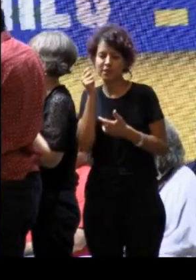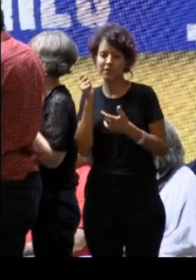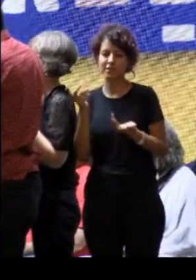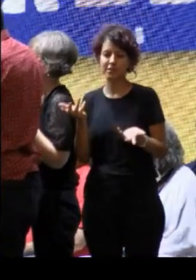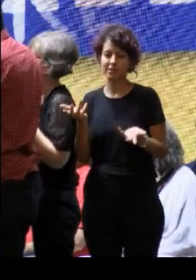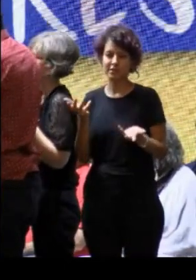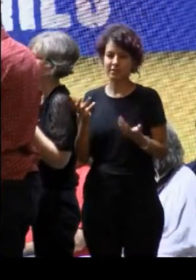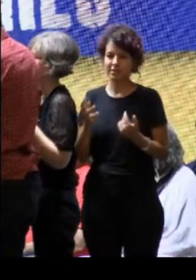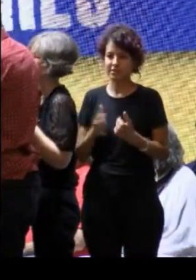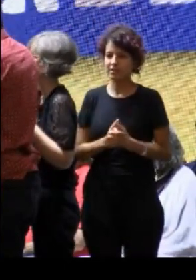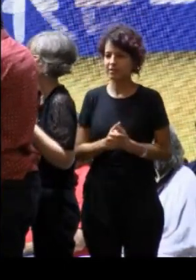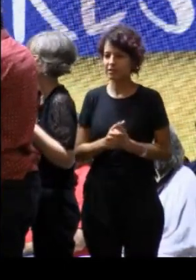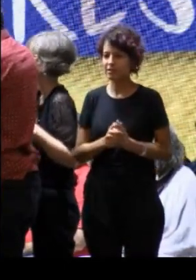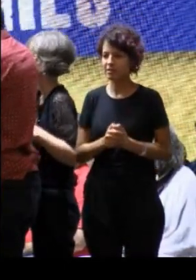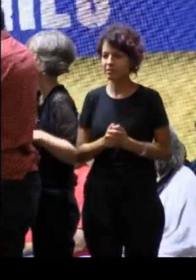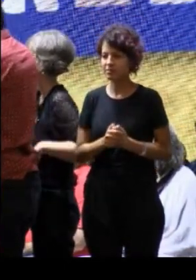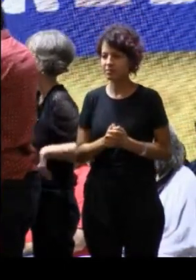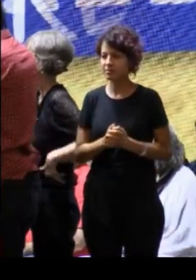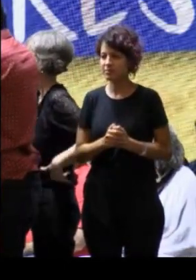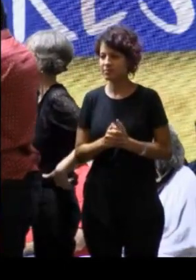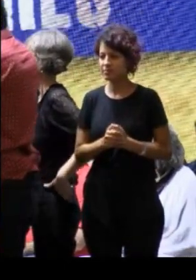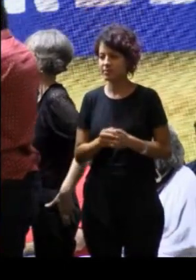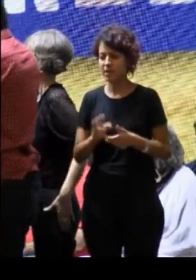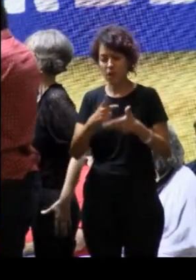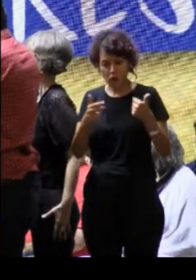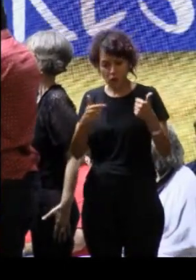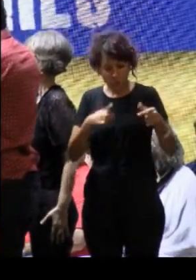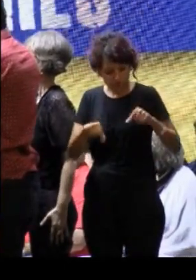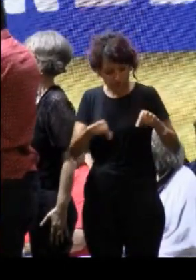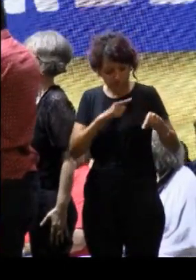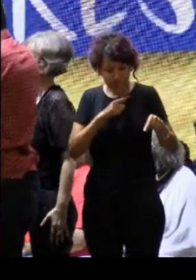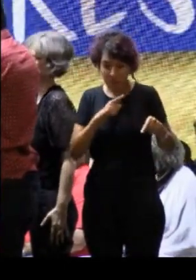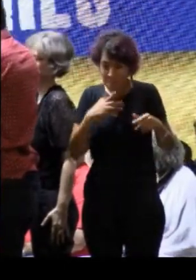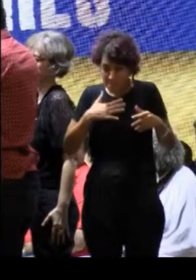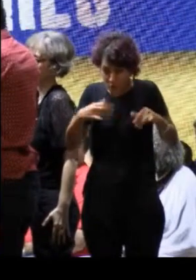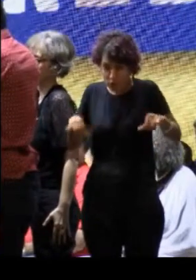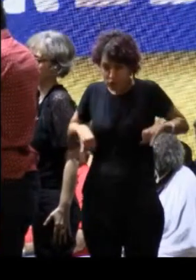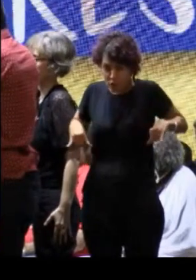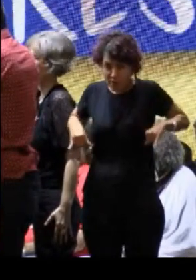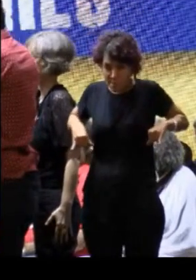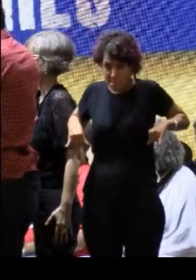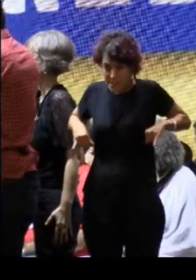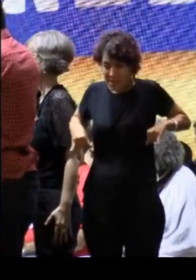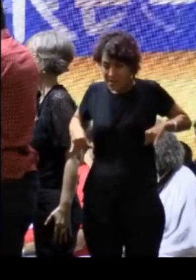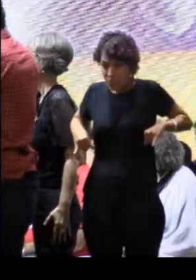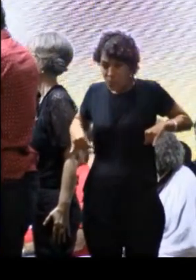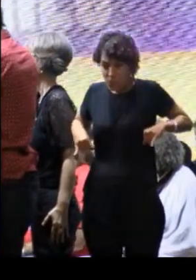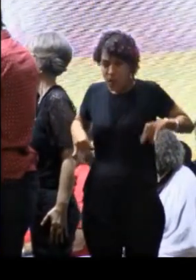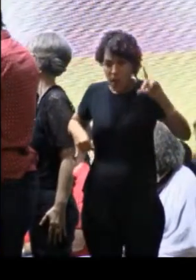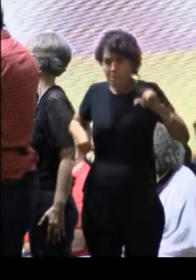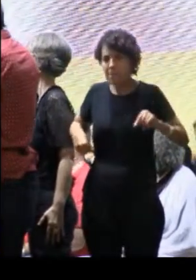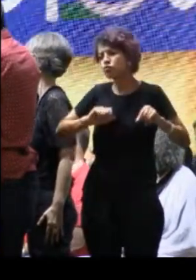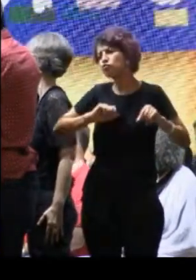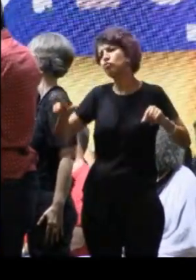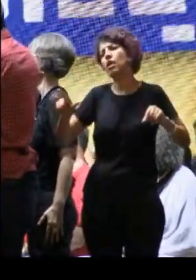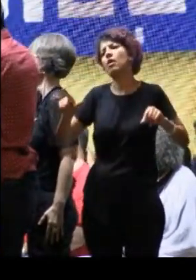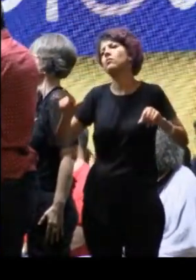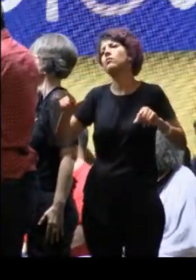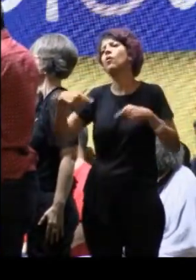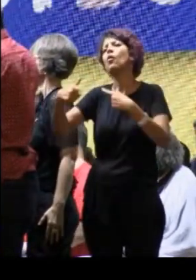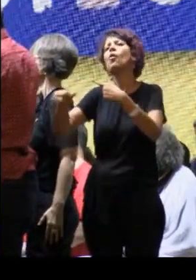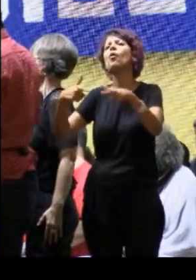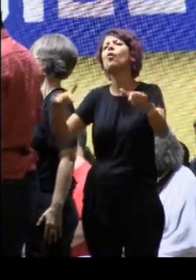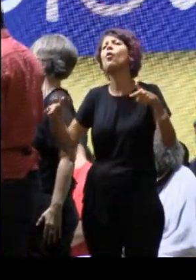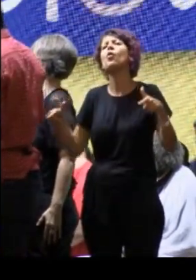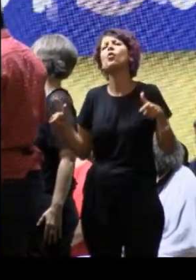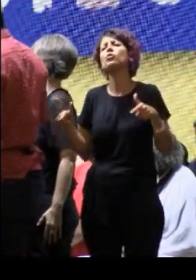que eu tenho certeza que o meu sofrimento era bem menor do que o sofrimento